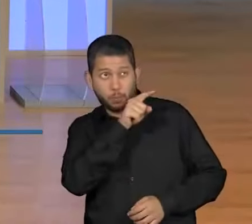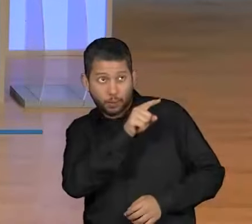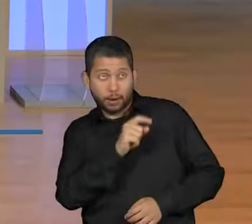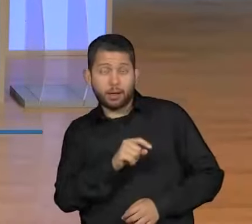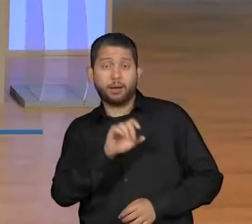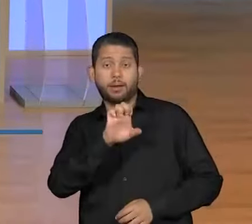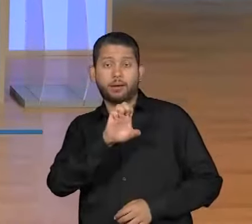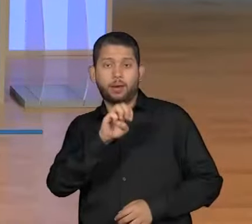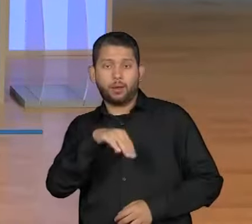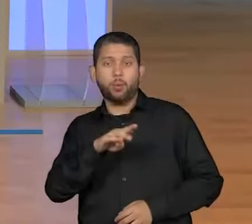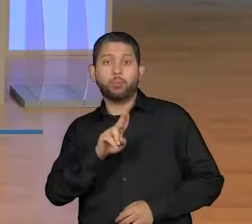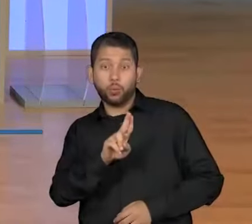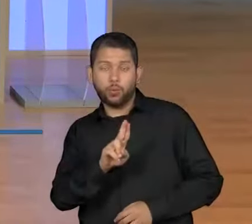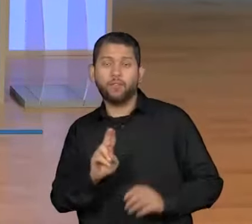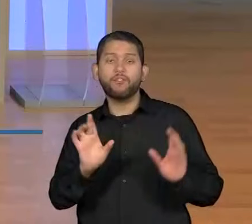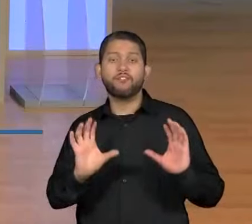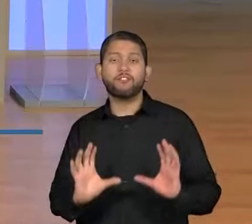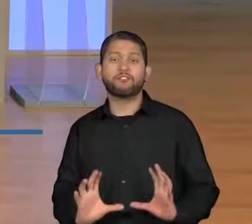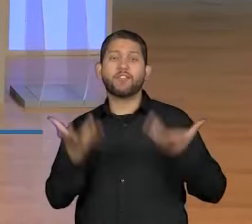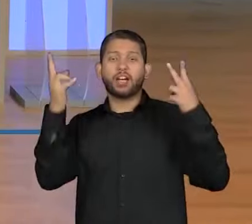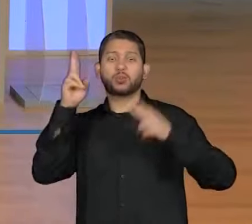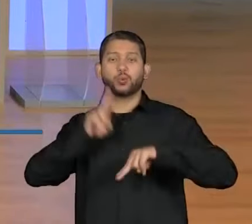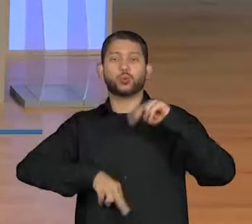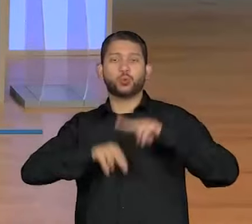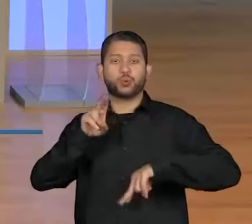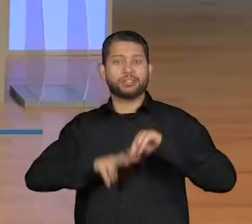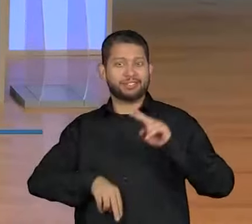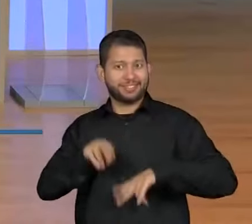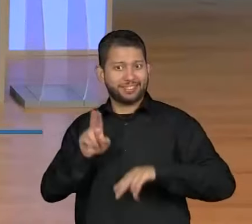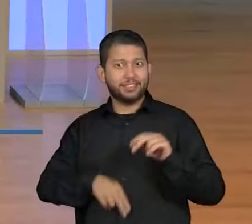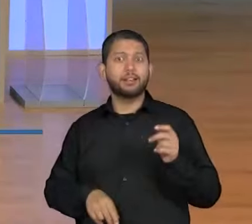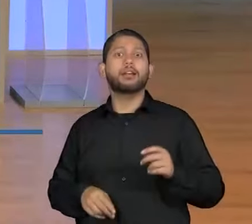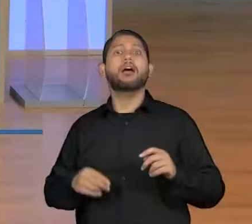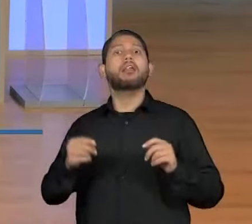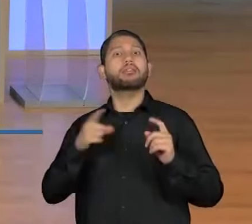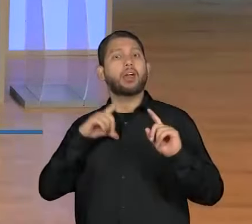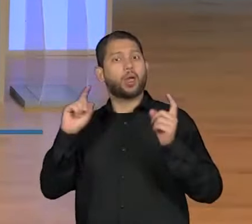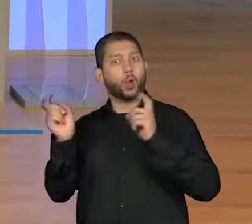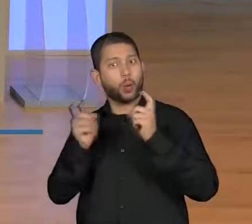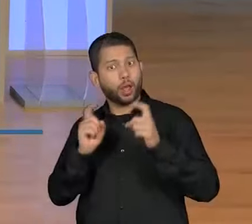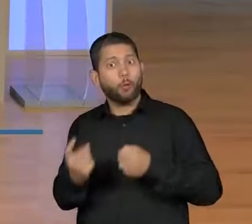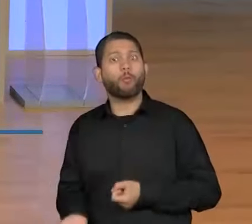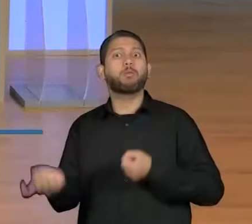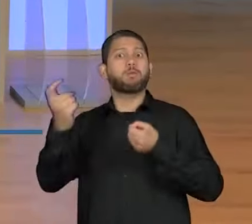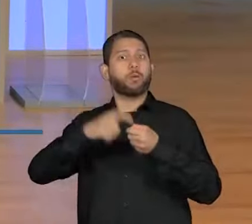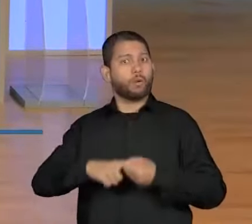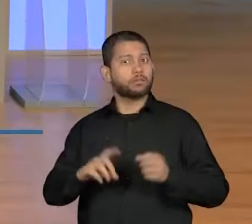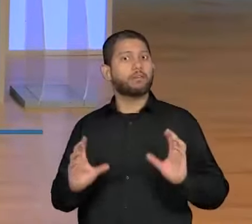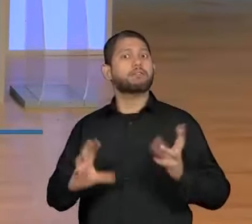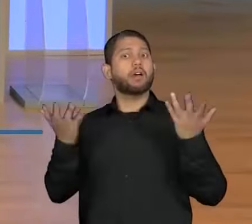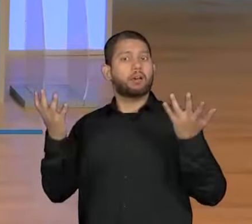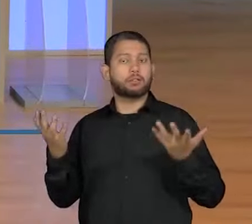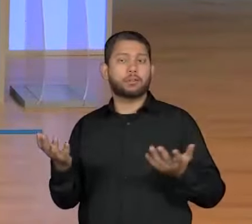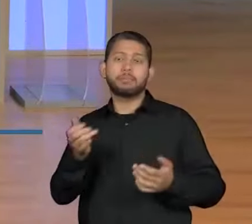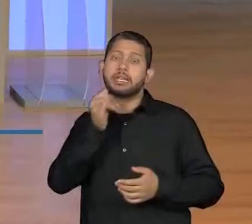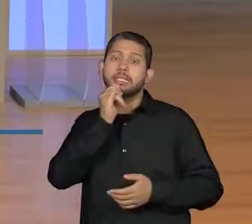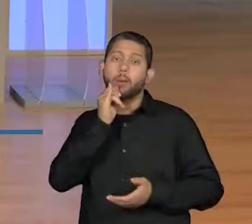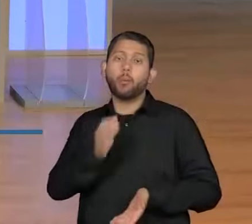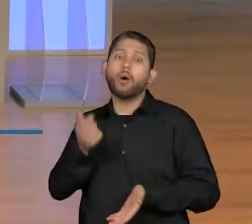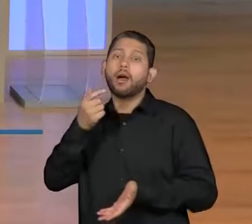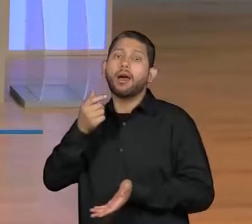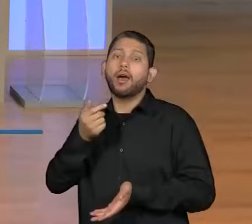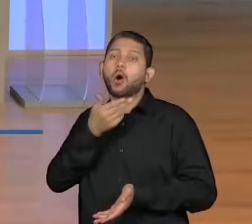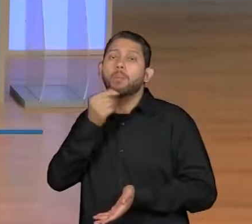a festa junina, sempre, né? E recentemente teve até algumas reuniões para que essas festas voltem a acontecer. Então tinha o casamento